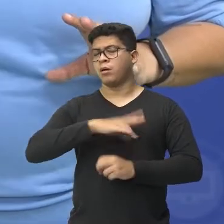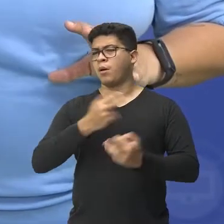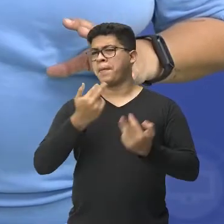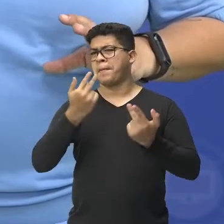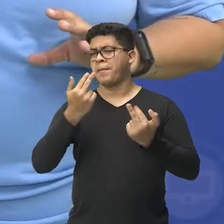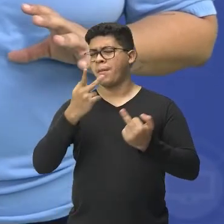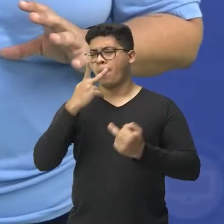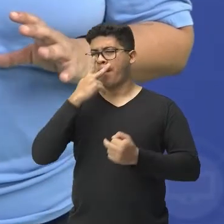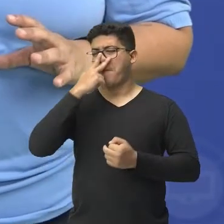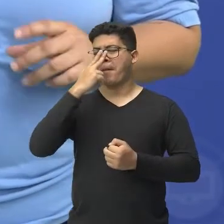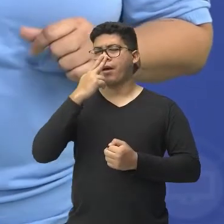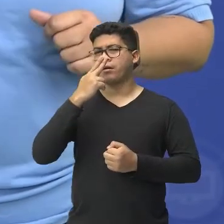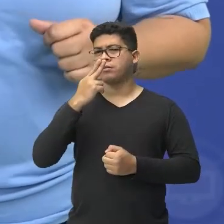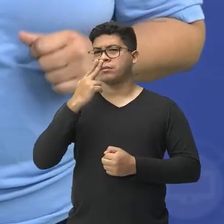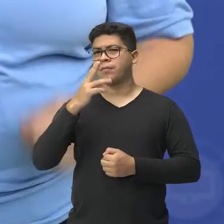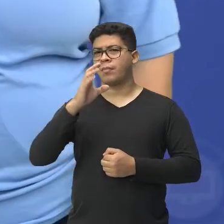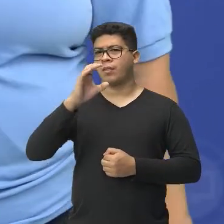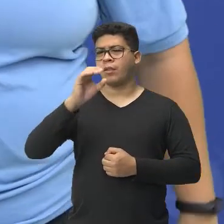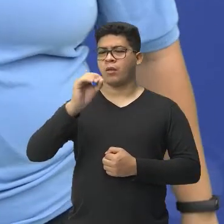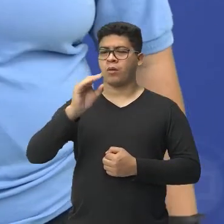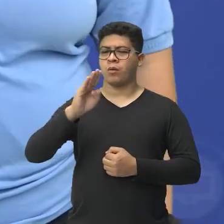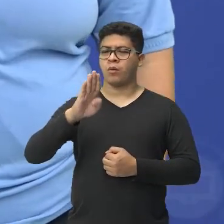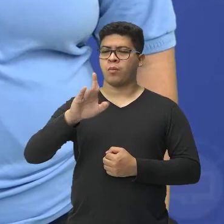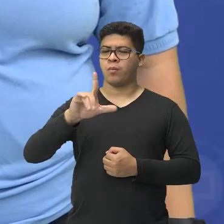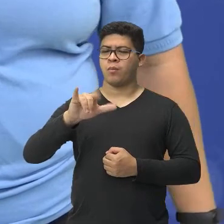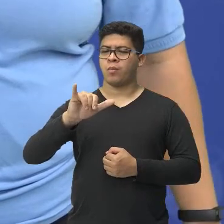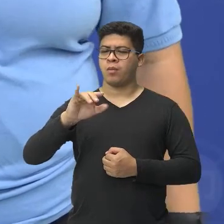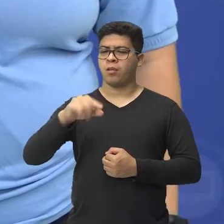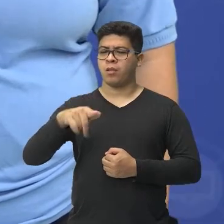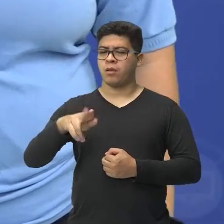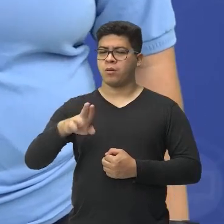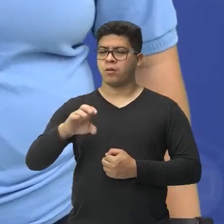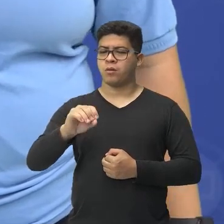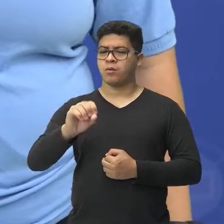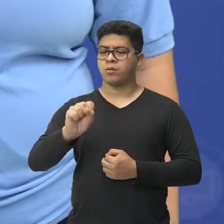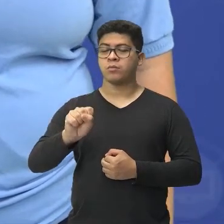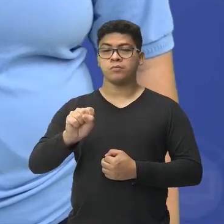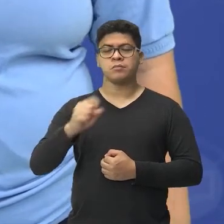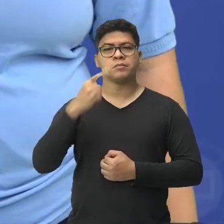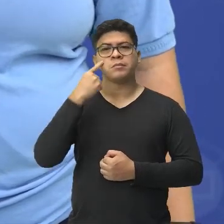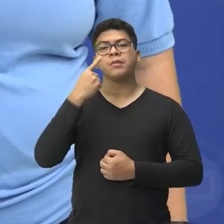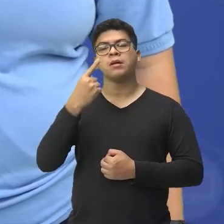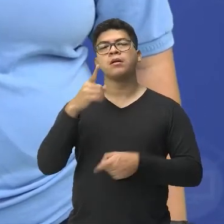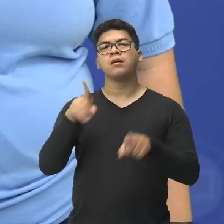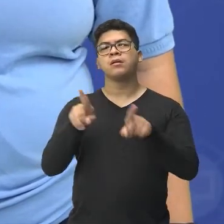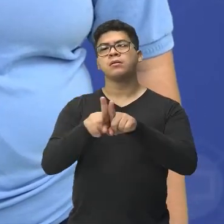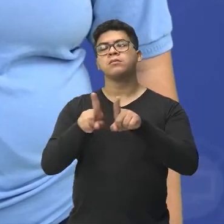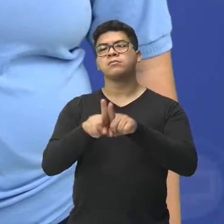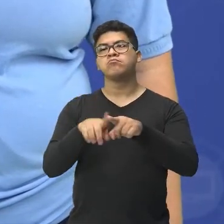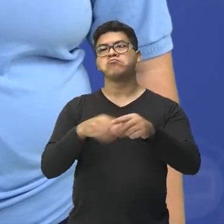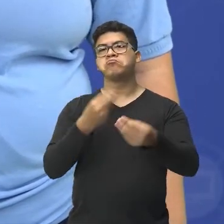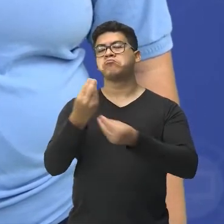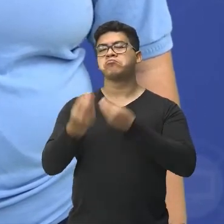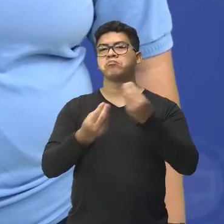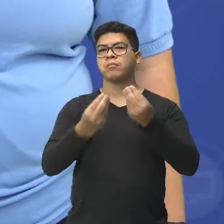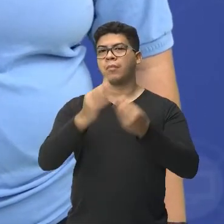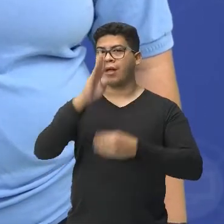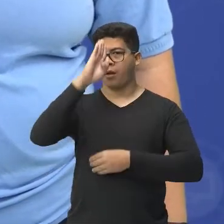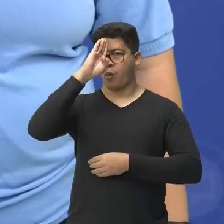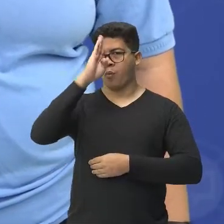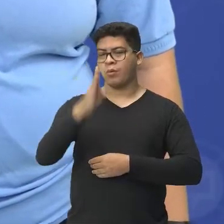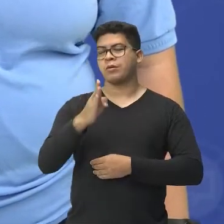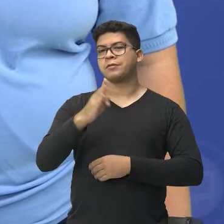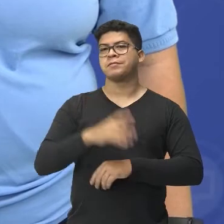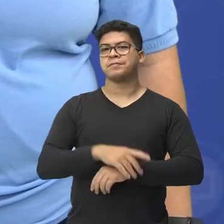portuguesa. Esses aqui são os átonos que nós chamamos, mas em espanhol é pronome complemento, no caso direto.